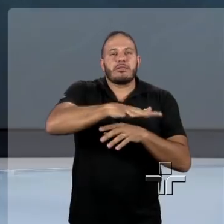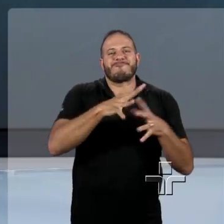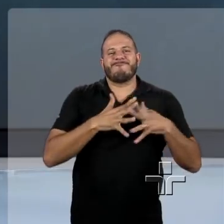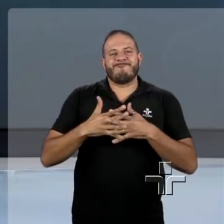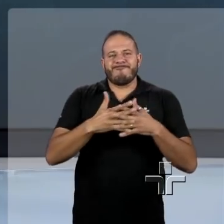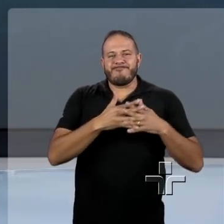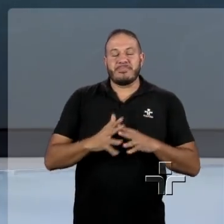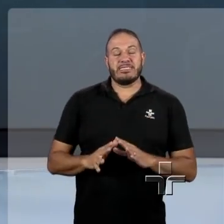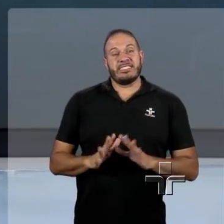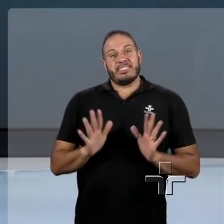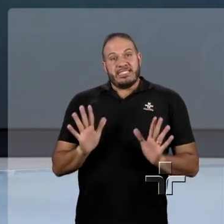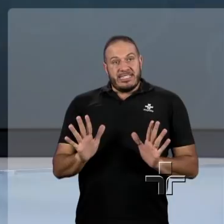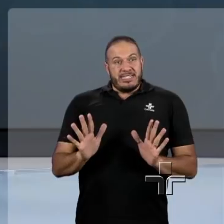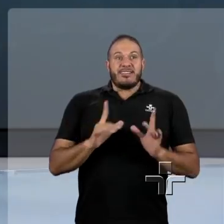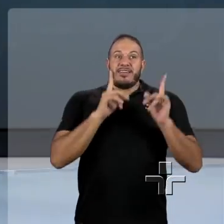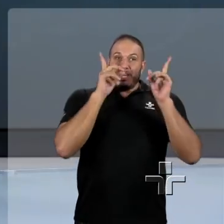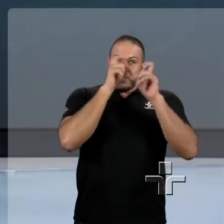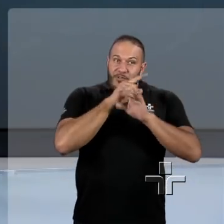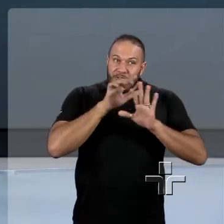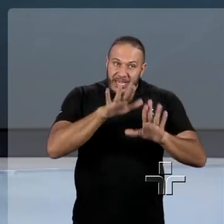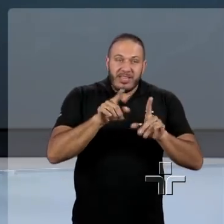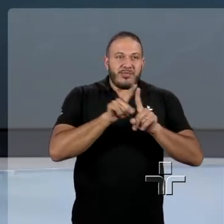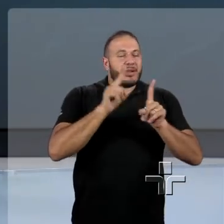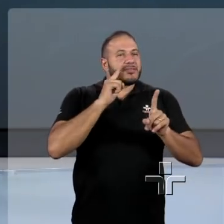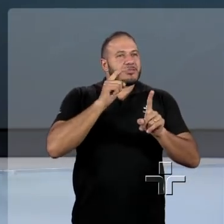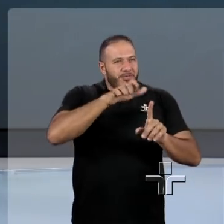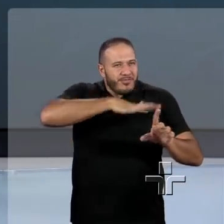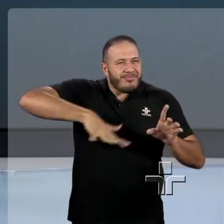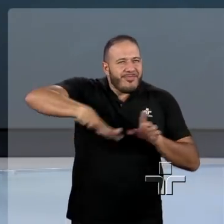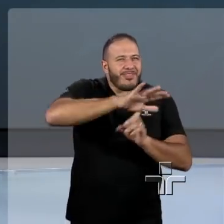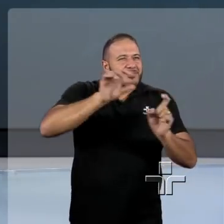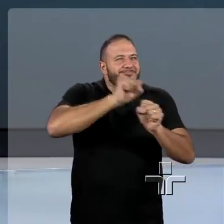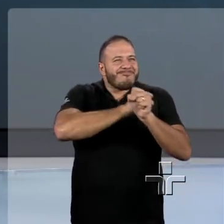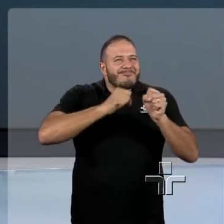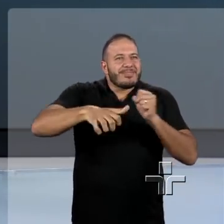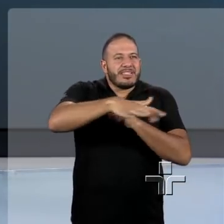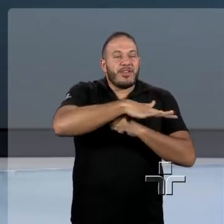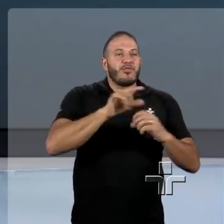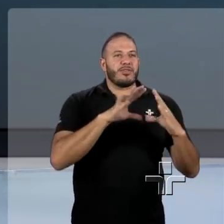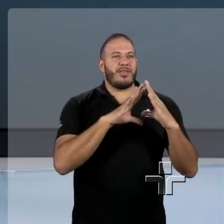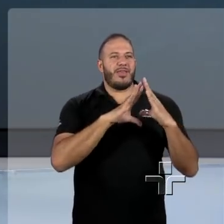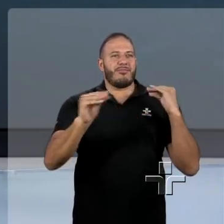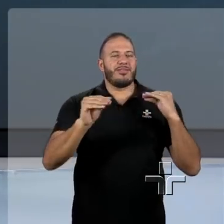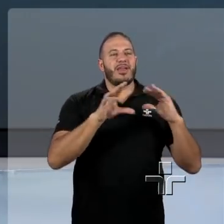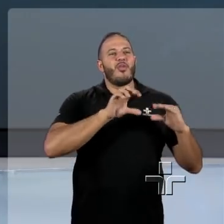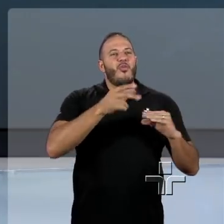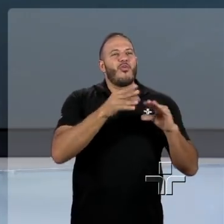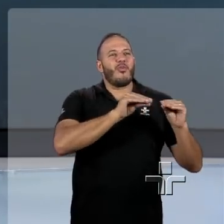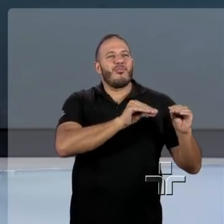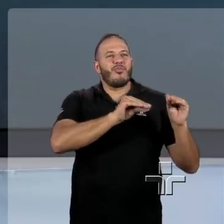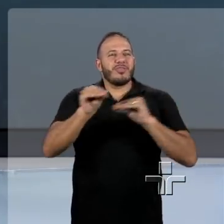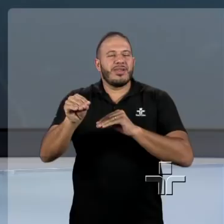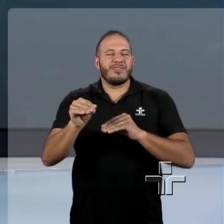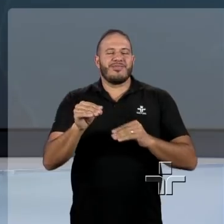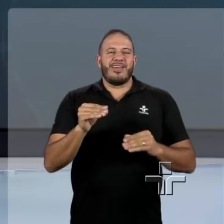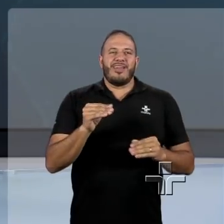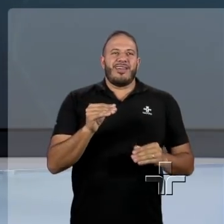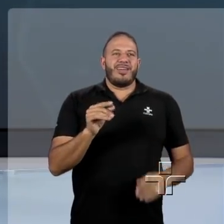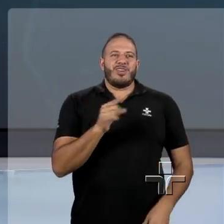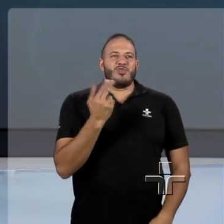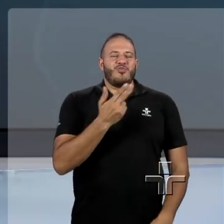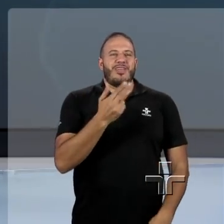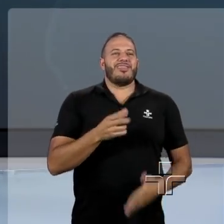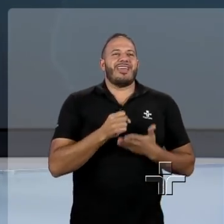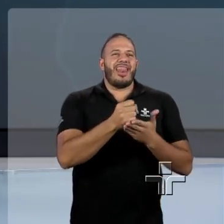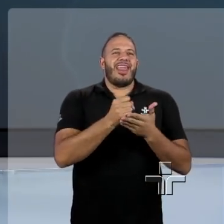é difícil e sociologicamente você está migrando ou imigrando, você não leva sua roupa, os